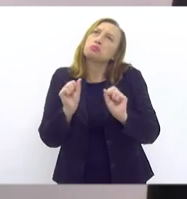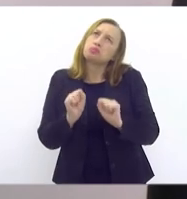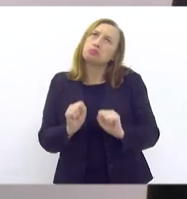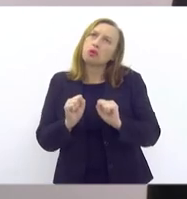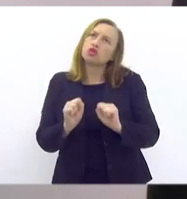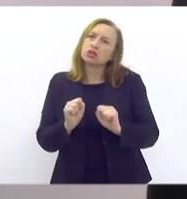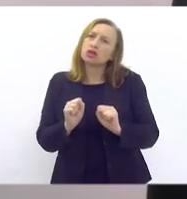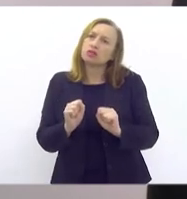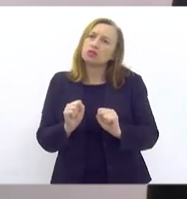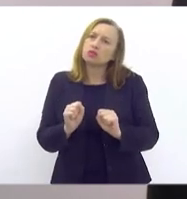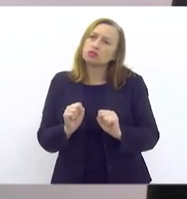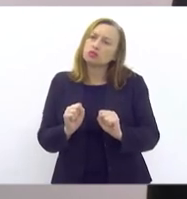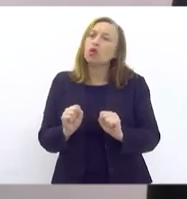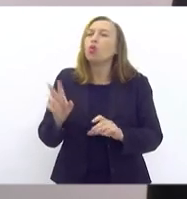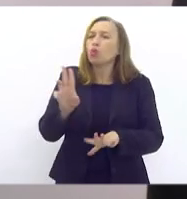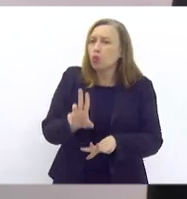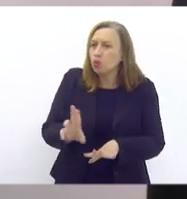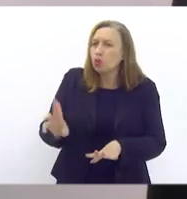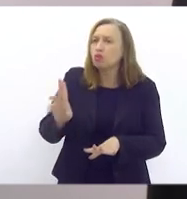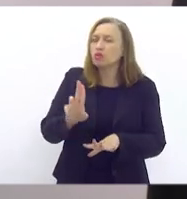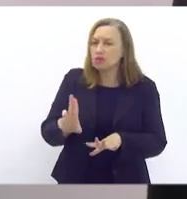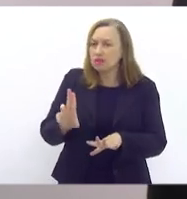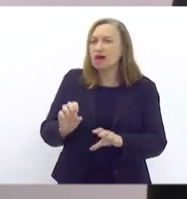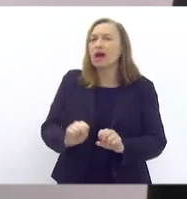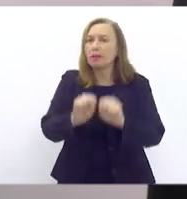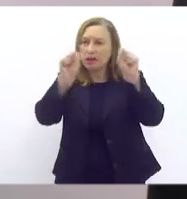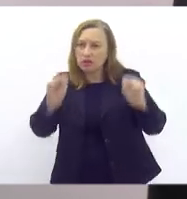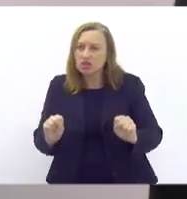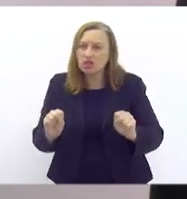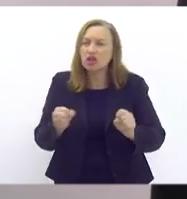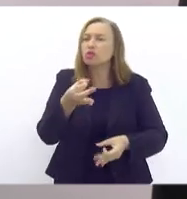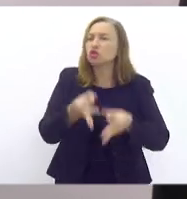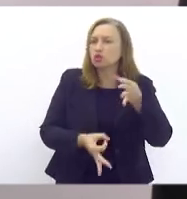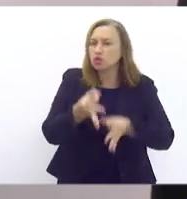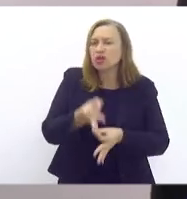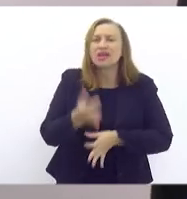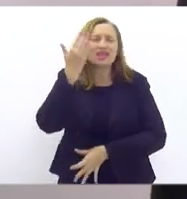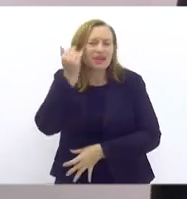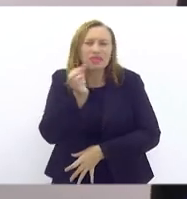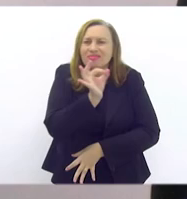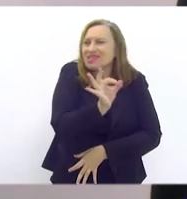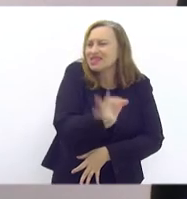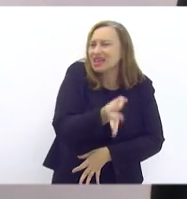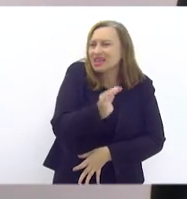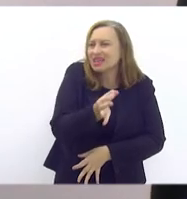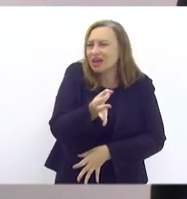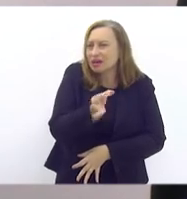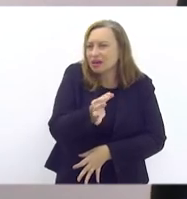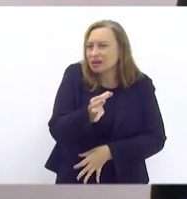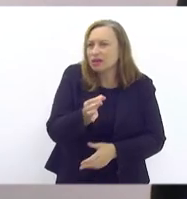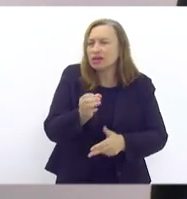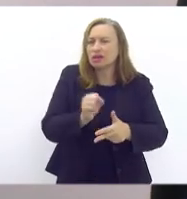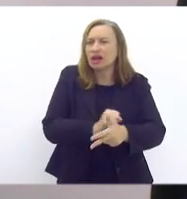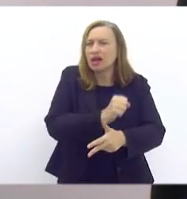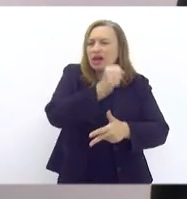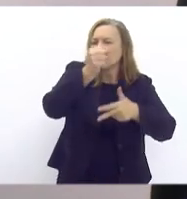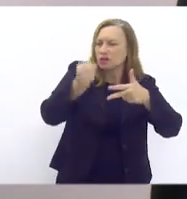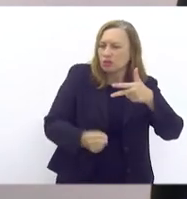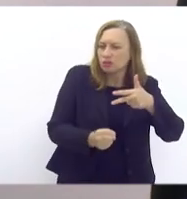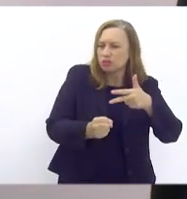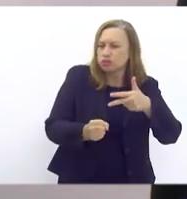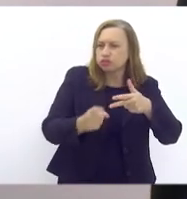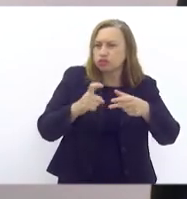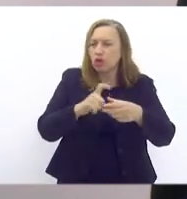eh intervir no sistema de Justiça Sabendo exatamente da Independência entre os poderes mas